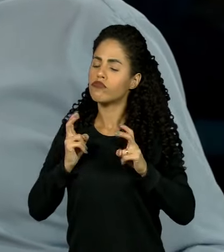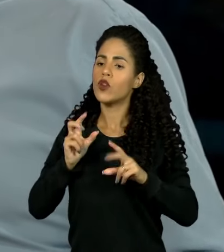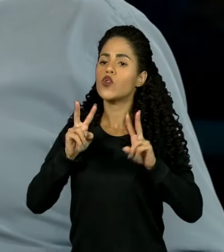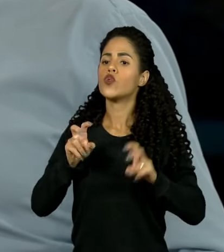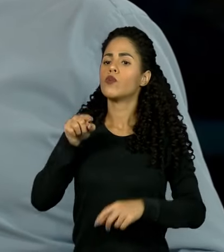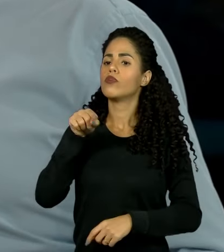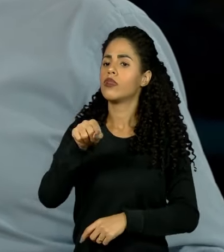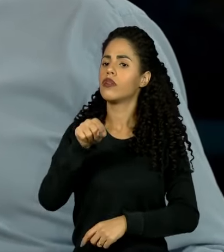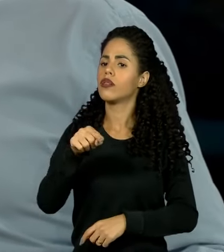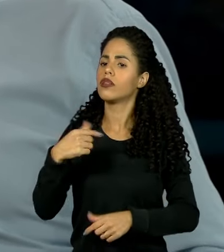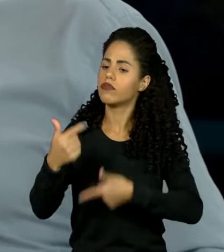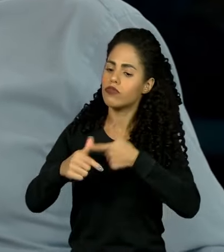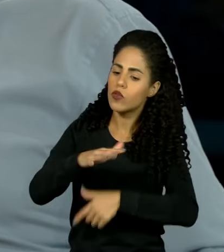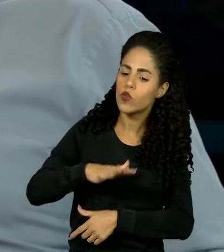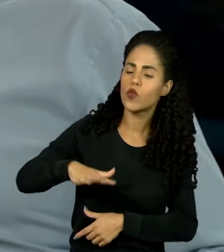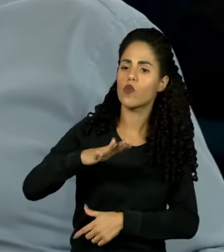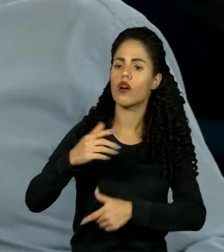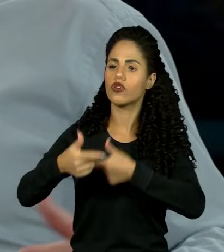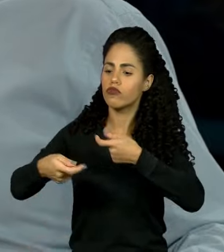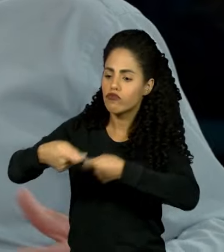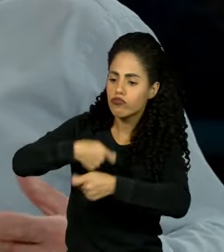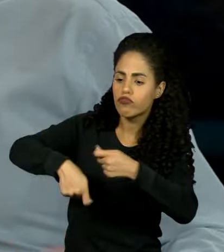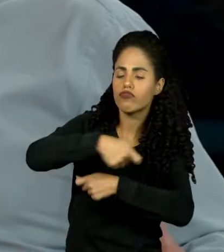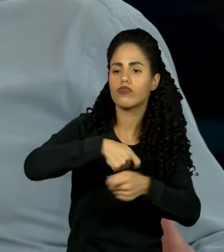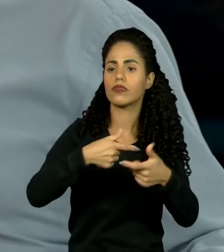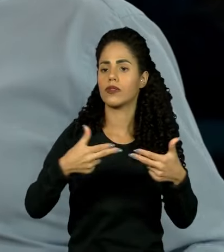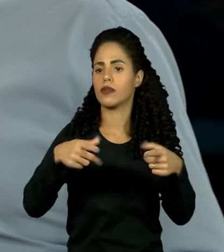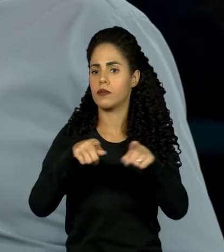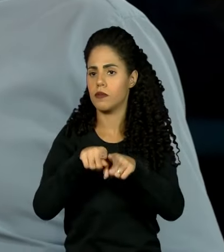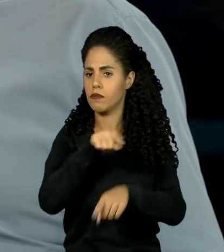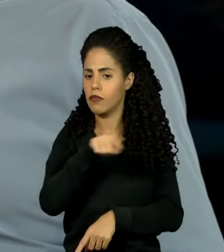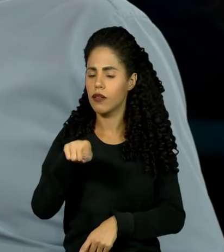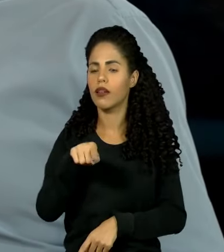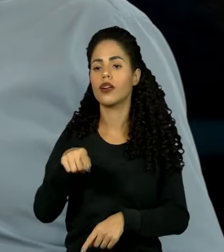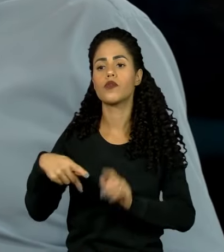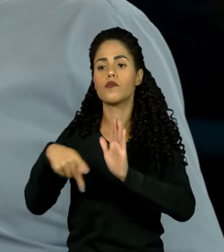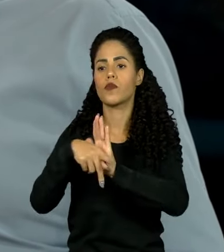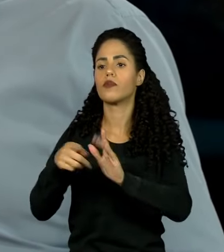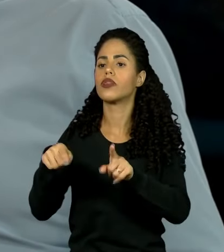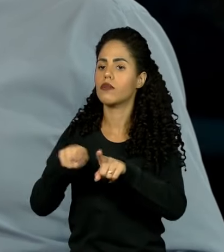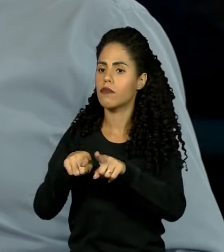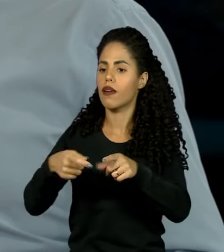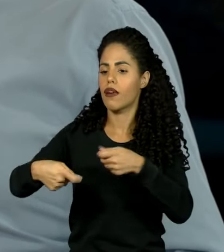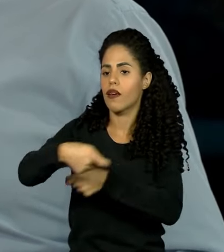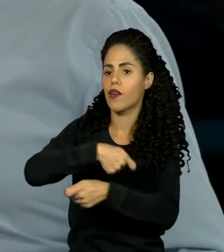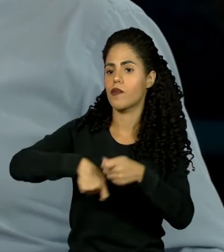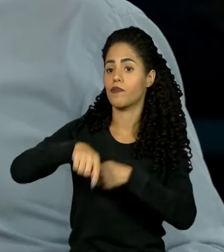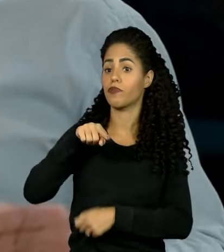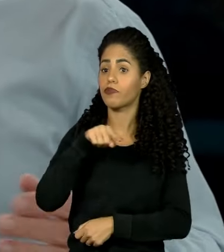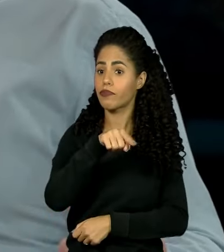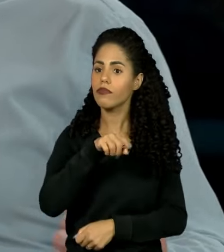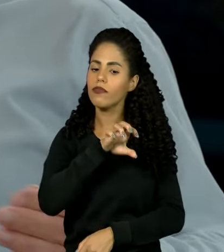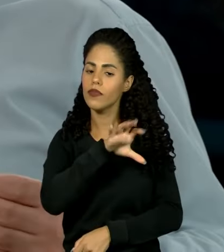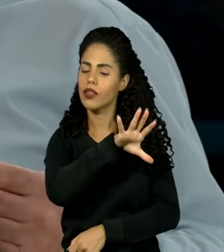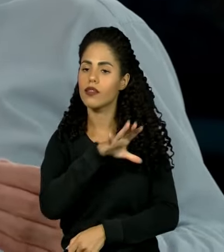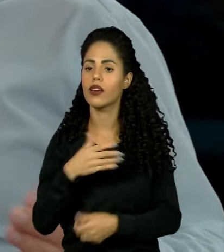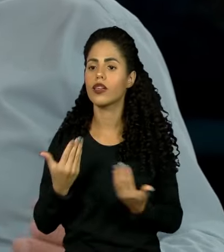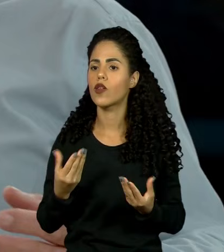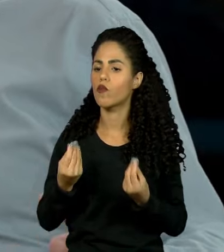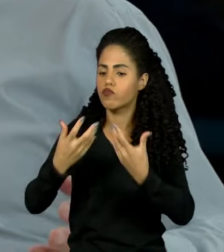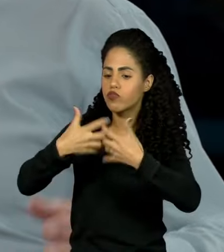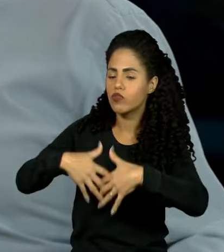relação ao ambiente de negócio em relação à própria economia do Estado Então na verdade